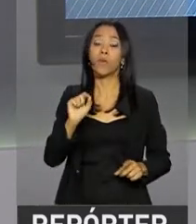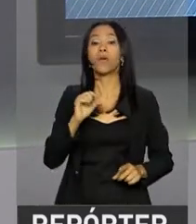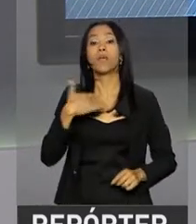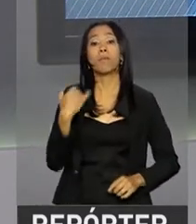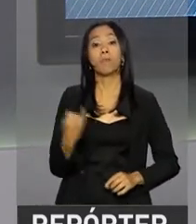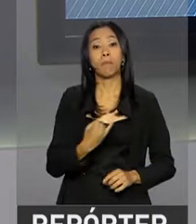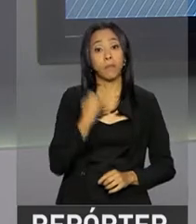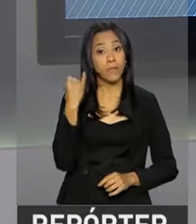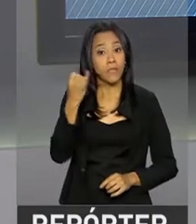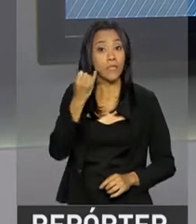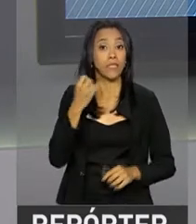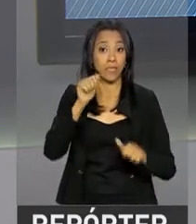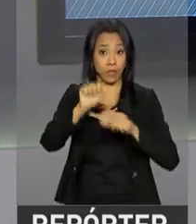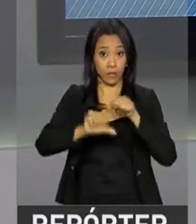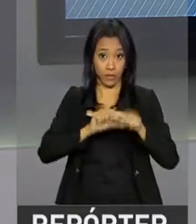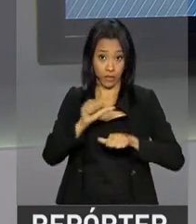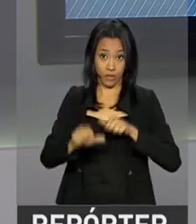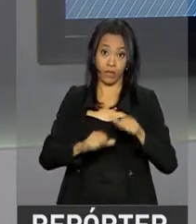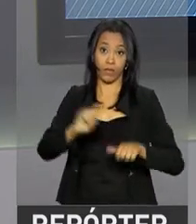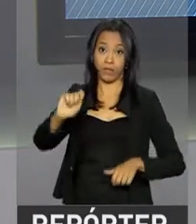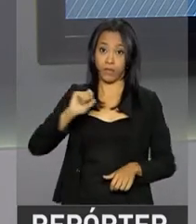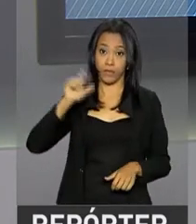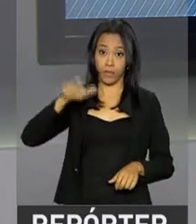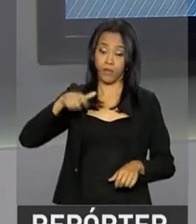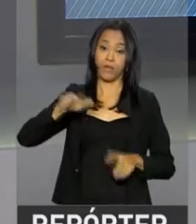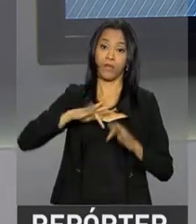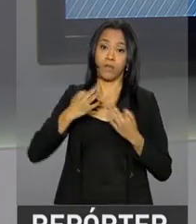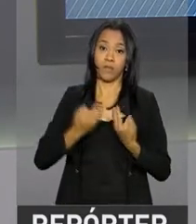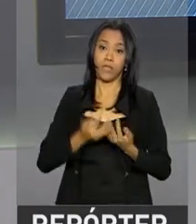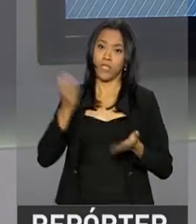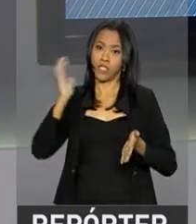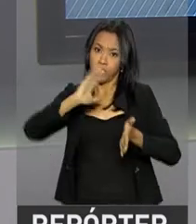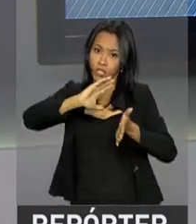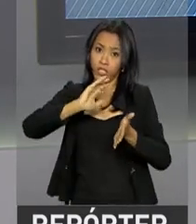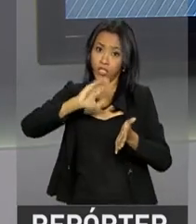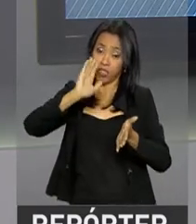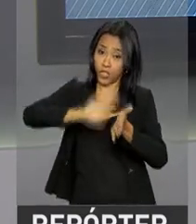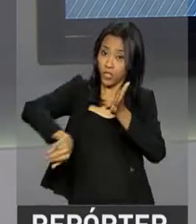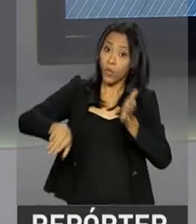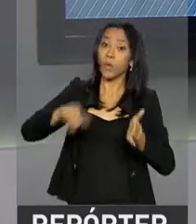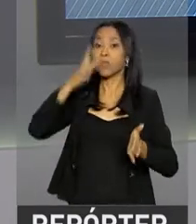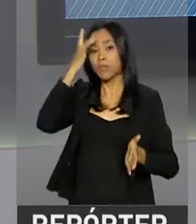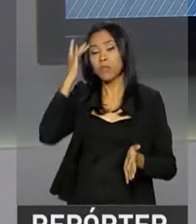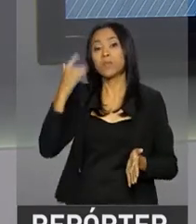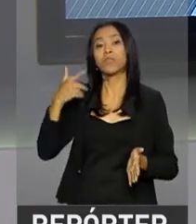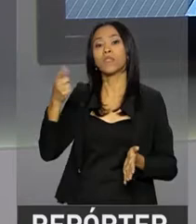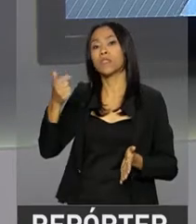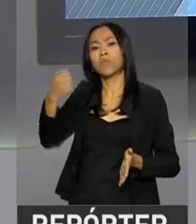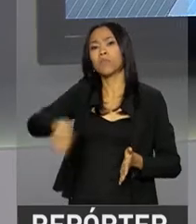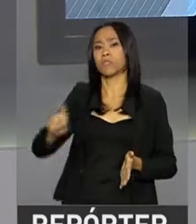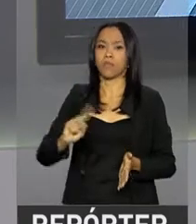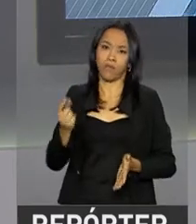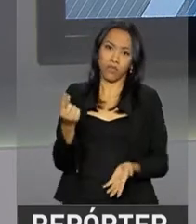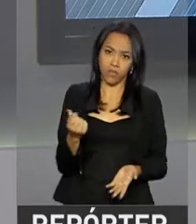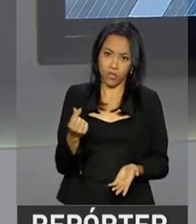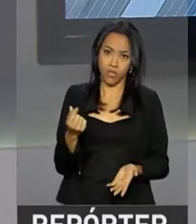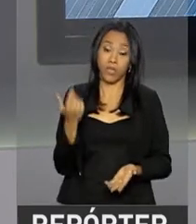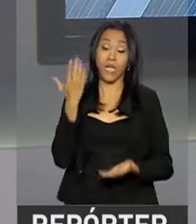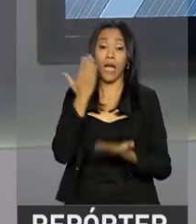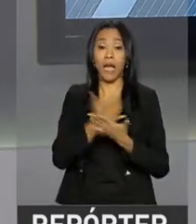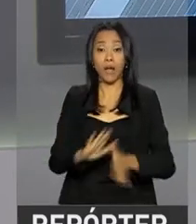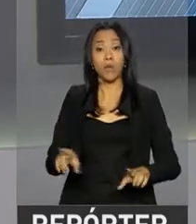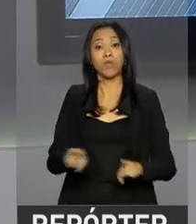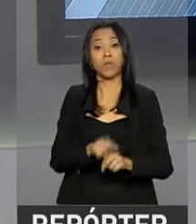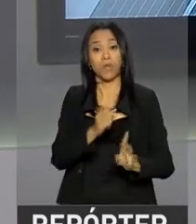a importância das mudanças no bolsa família que excluiu quem não precisava dos recursos e praticamente acabou com as filas no